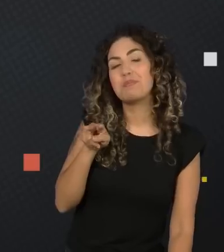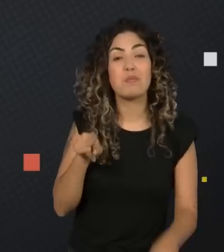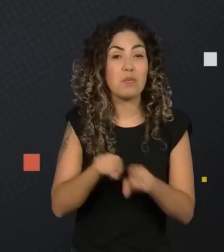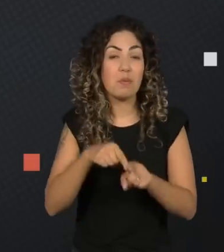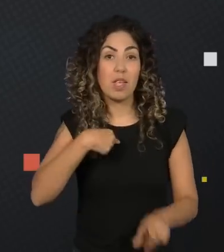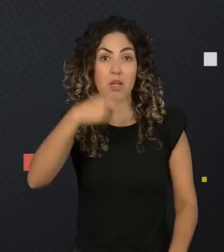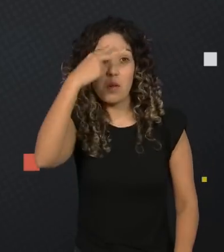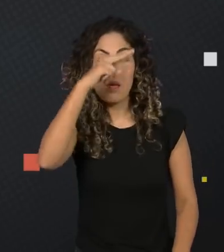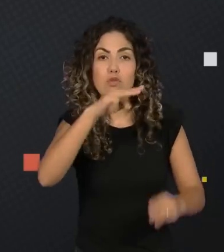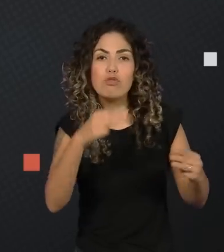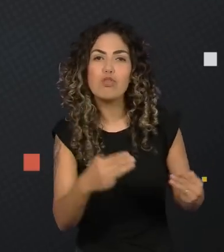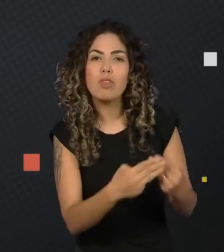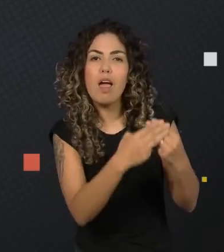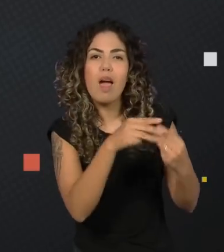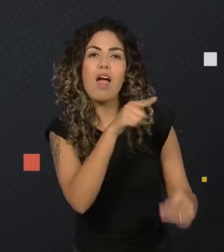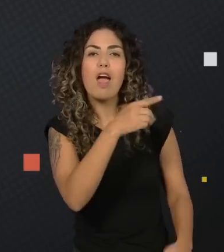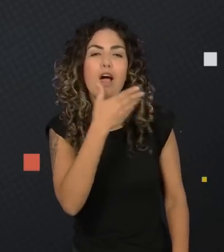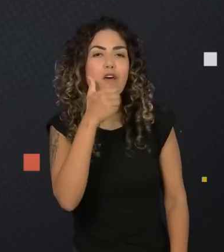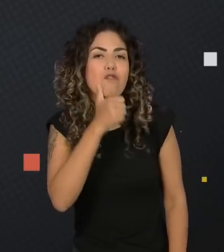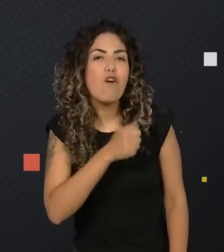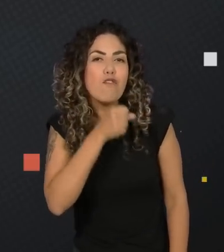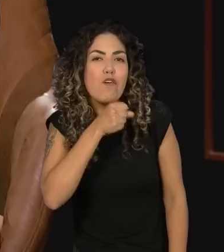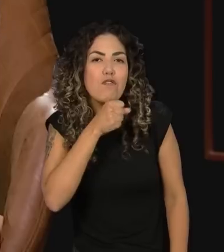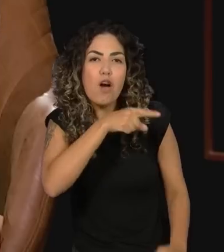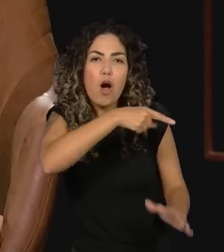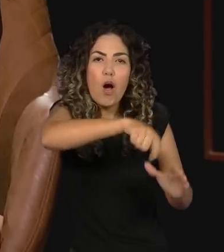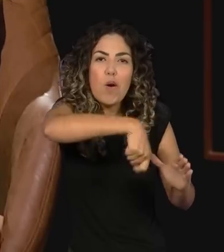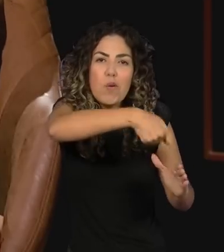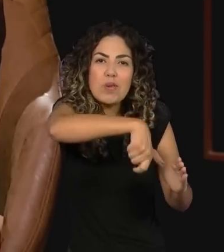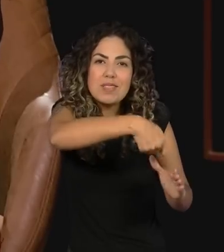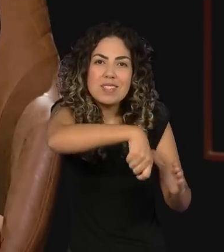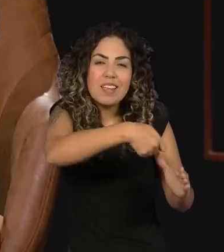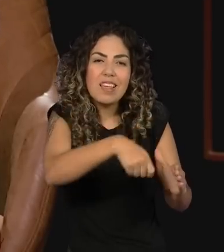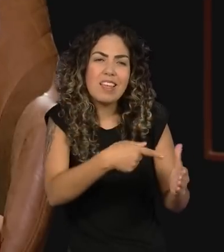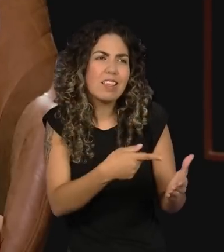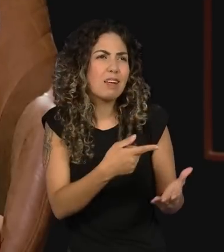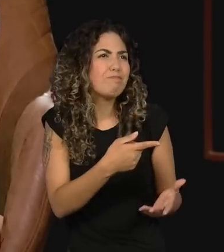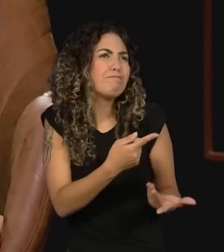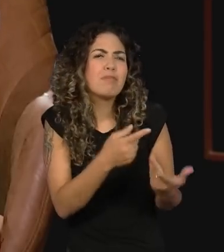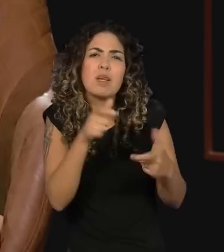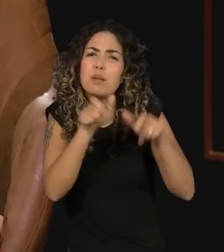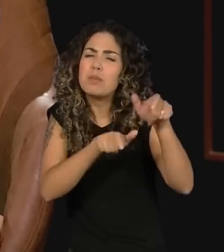comida judaica que a minha avó fazia. Pessoas muito simples,